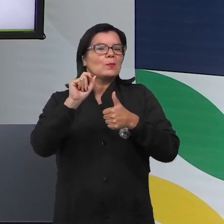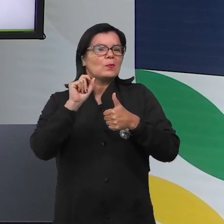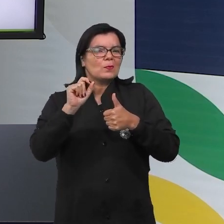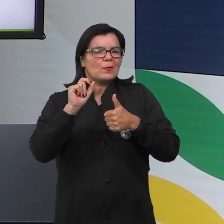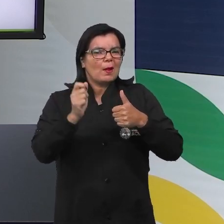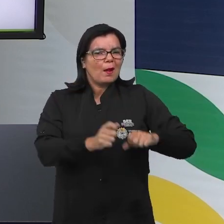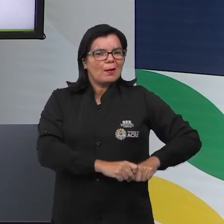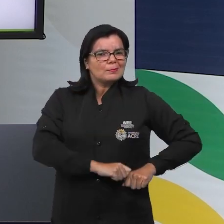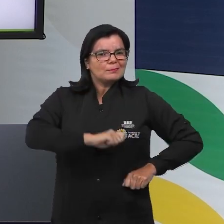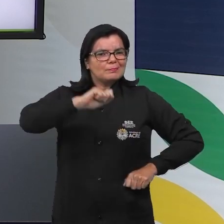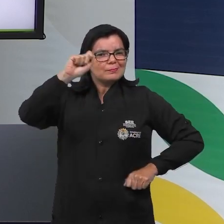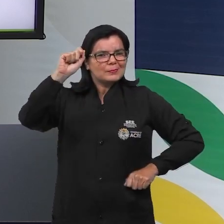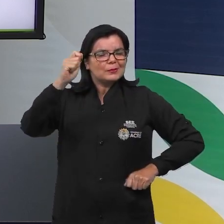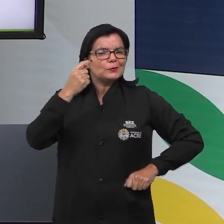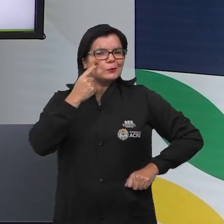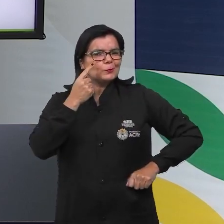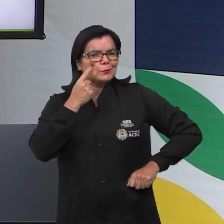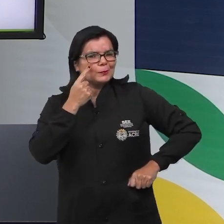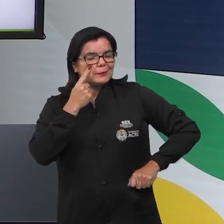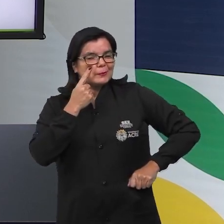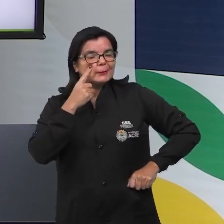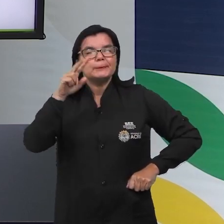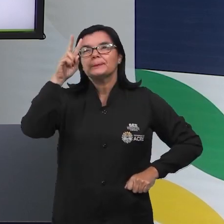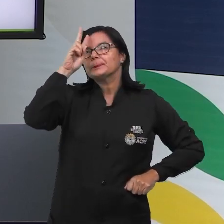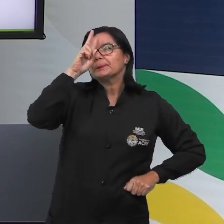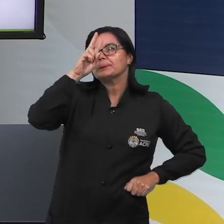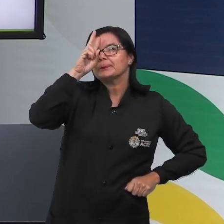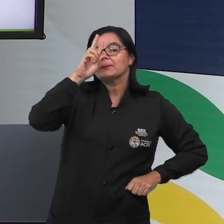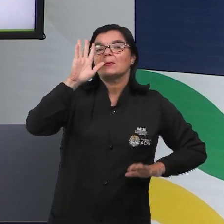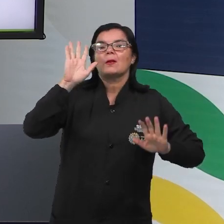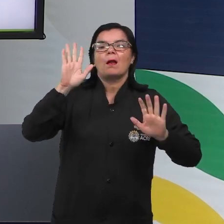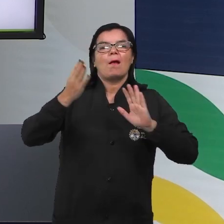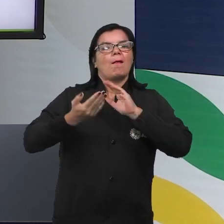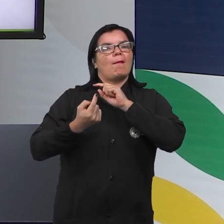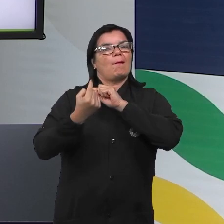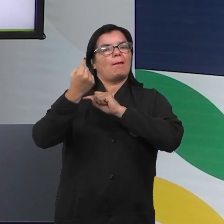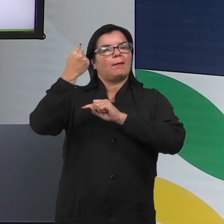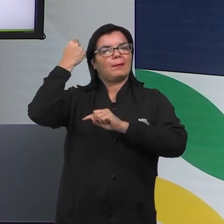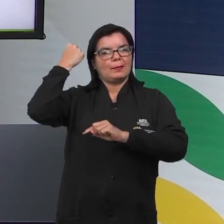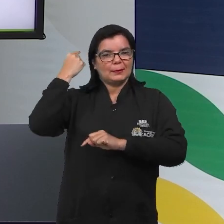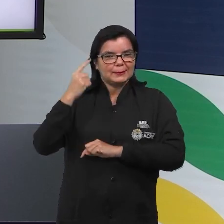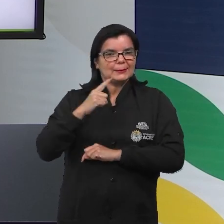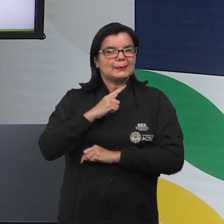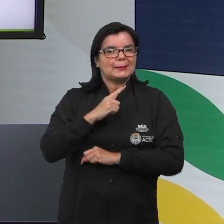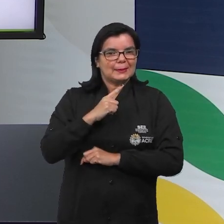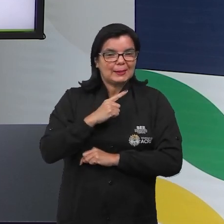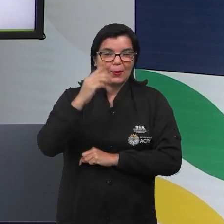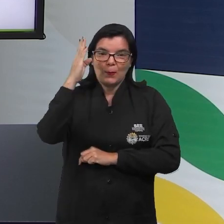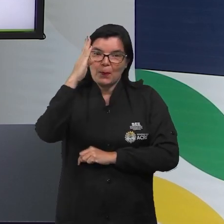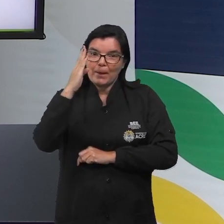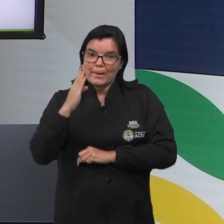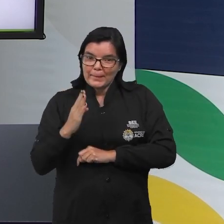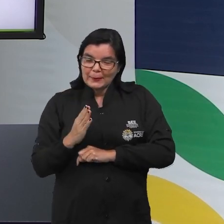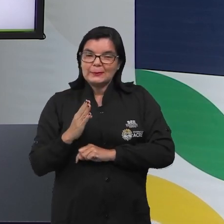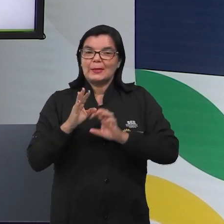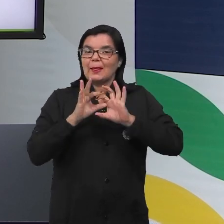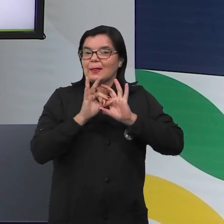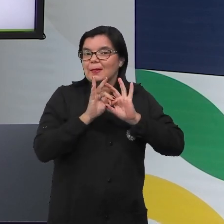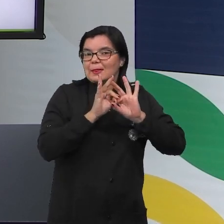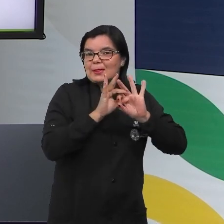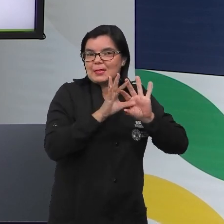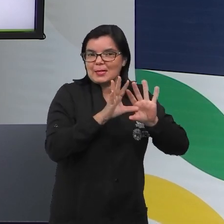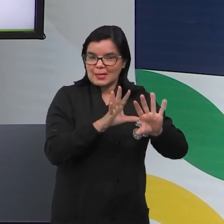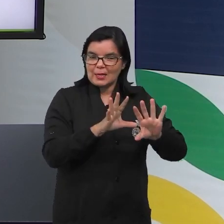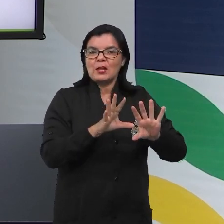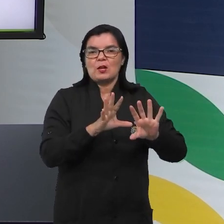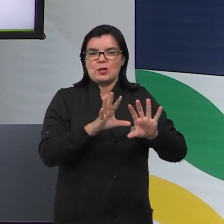a independência do Brasil? Deixa eu ver se eu me lembro. É lá quando nós temos aí o Brasil deixa de